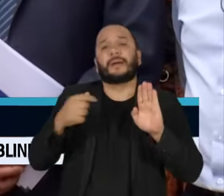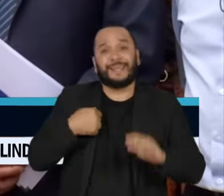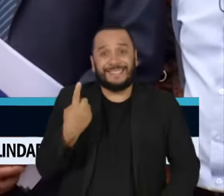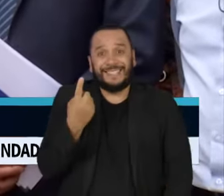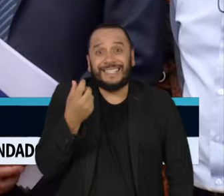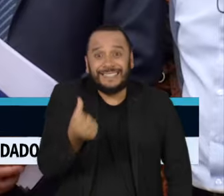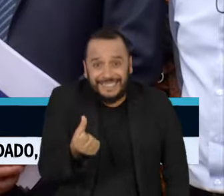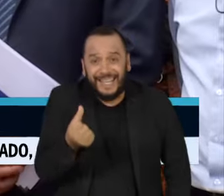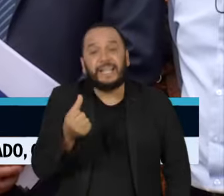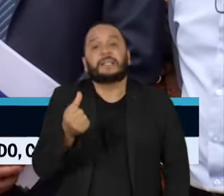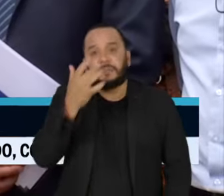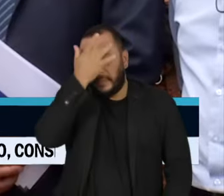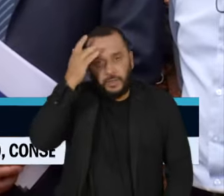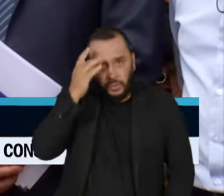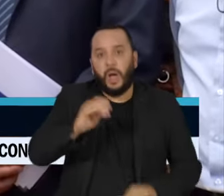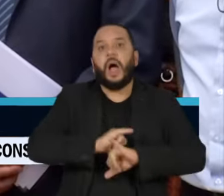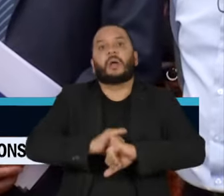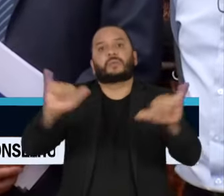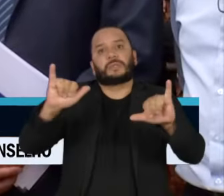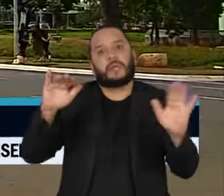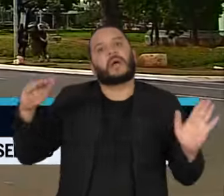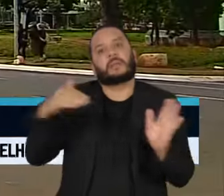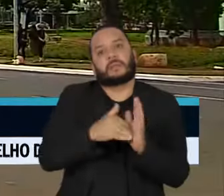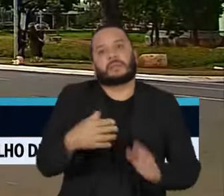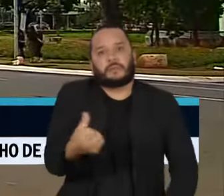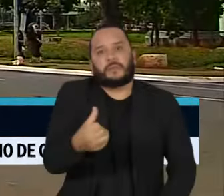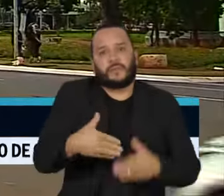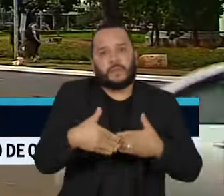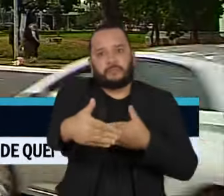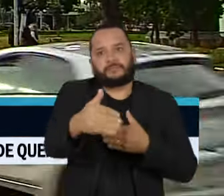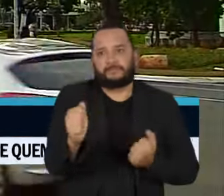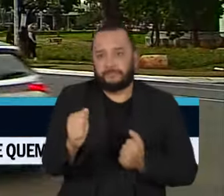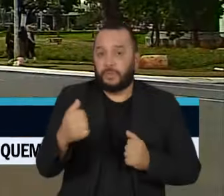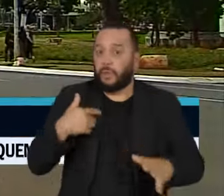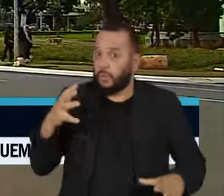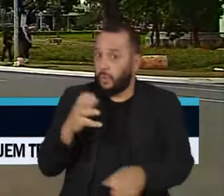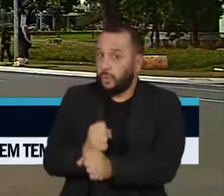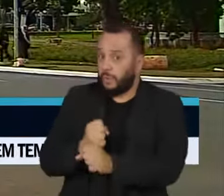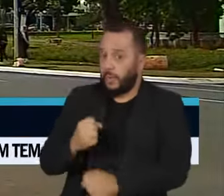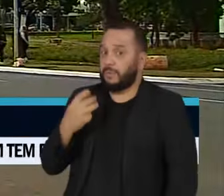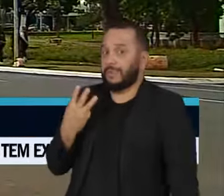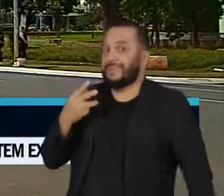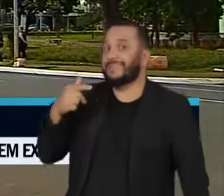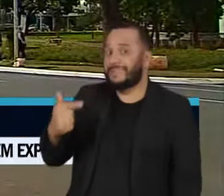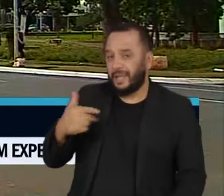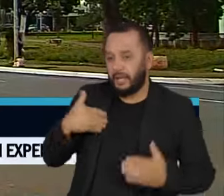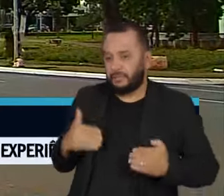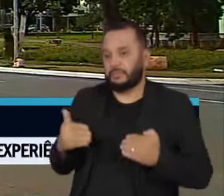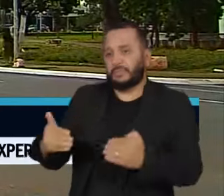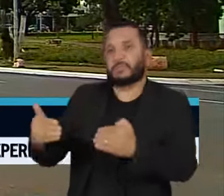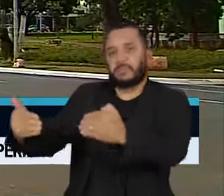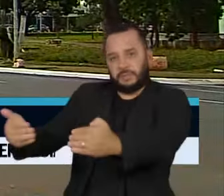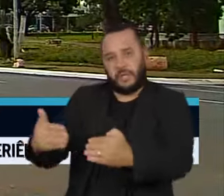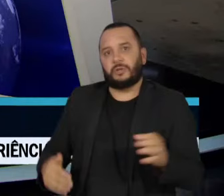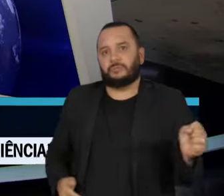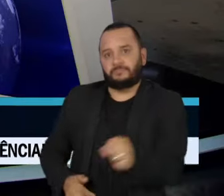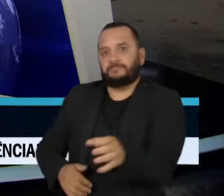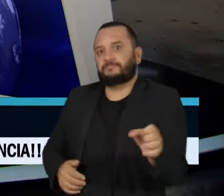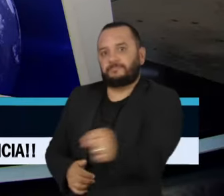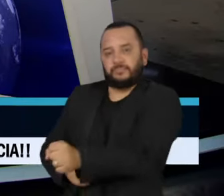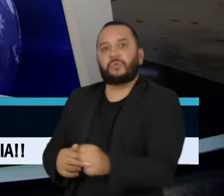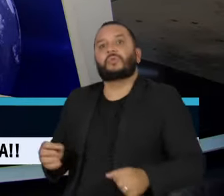nomes sejam anunciados até sexta-feira. No total, serão 37 pastas no novo governo.